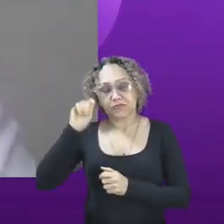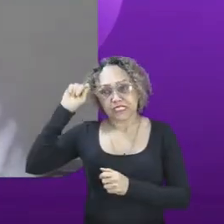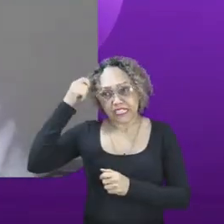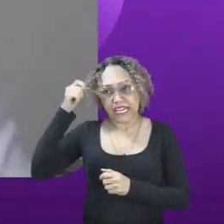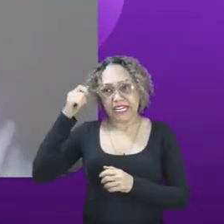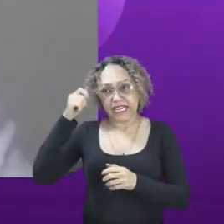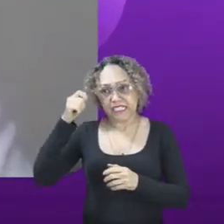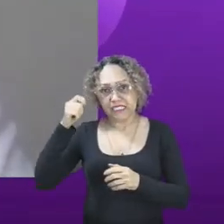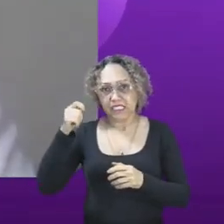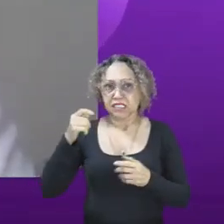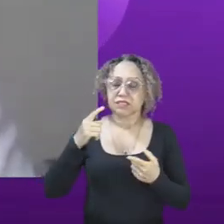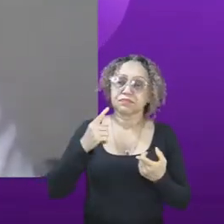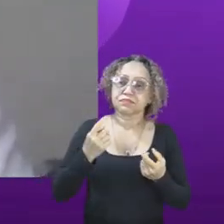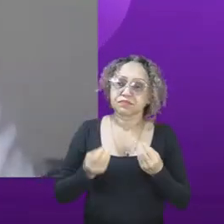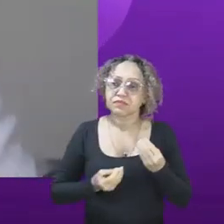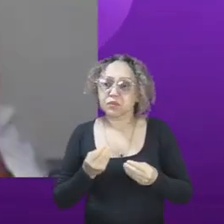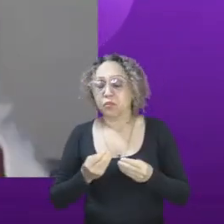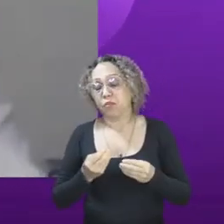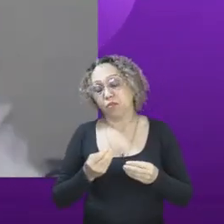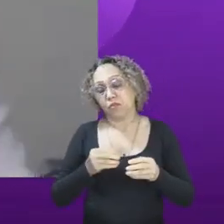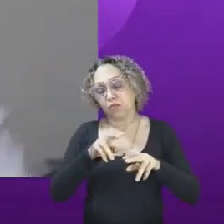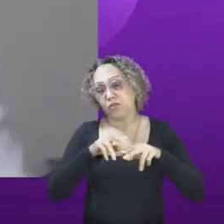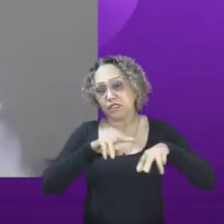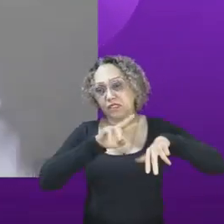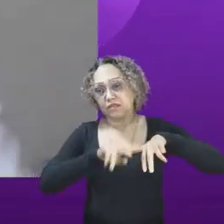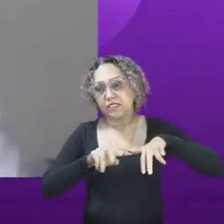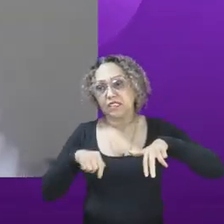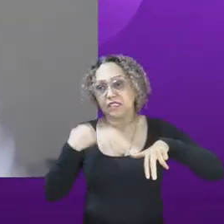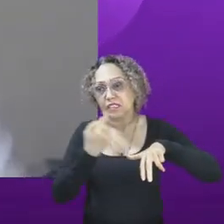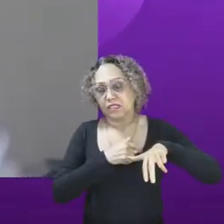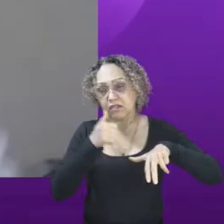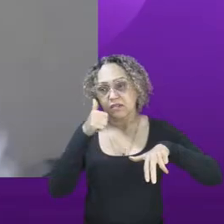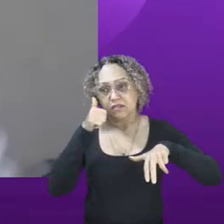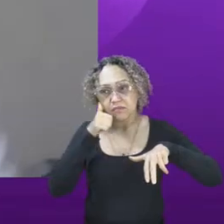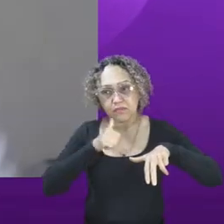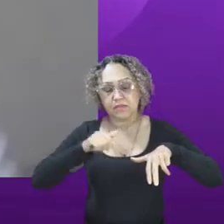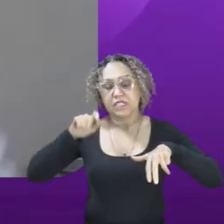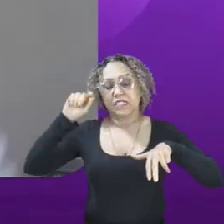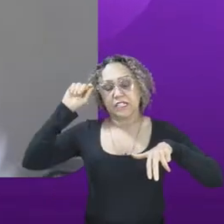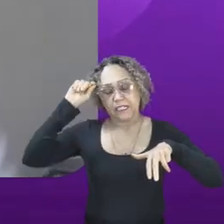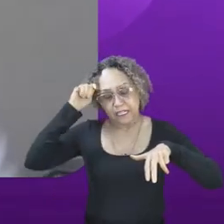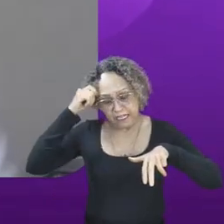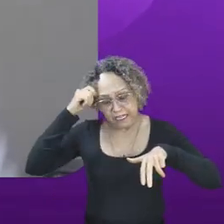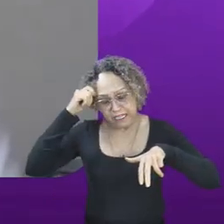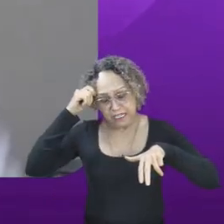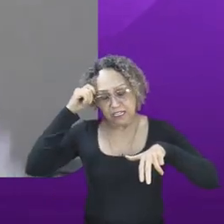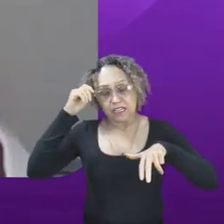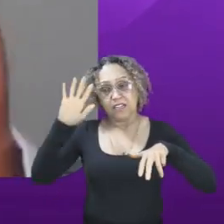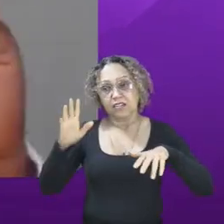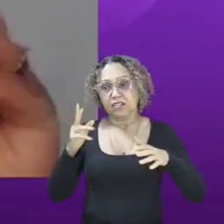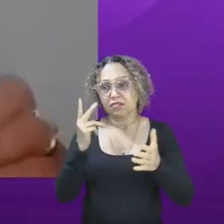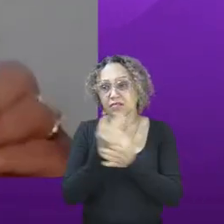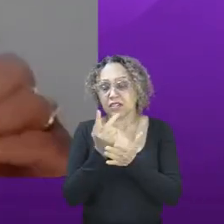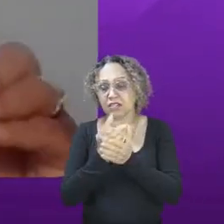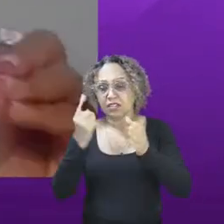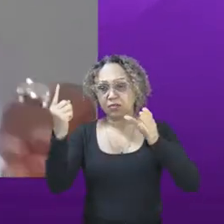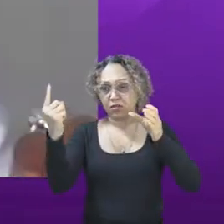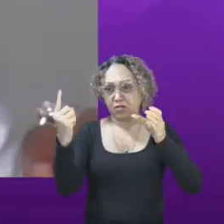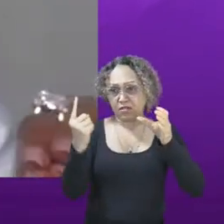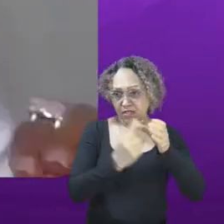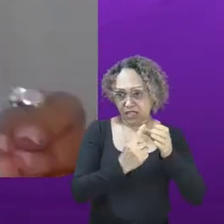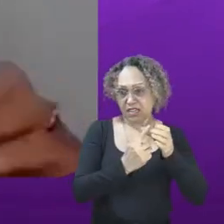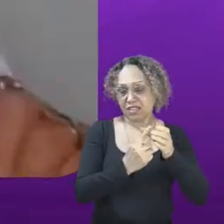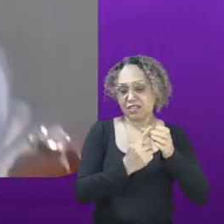dessa interseccionalidade de gênero e raça, nós ainda, mesmo quando estamos dentro, nós permanecemos de